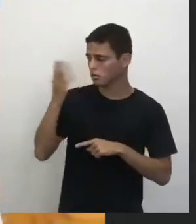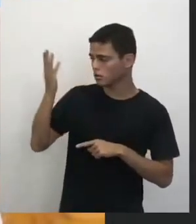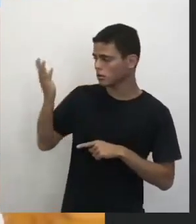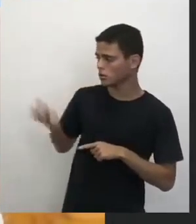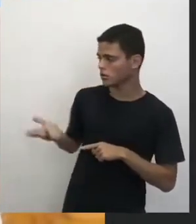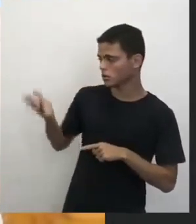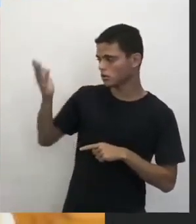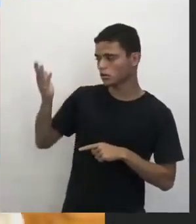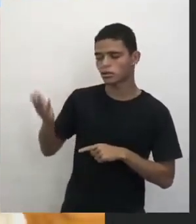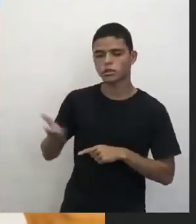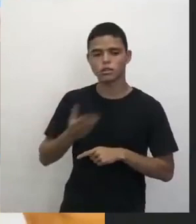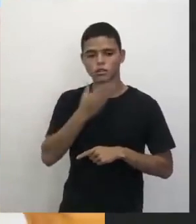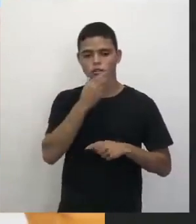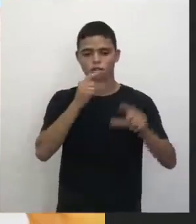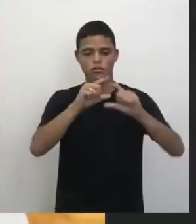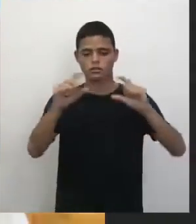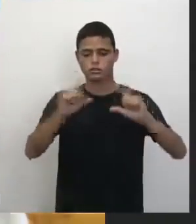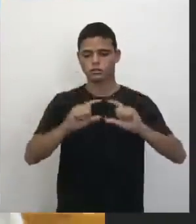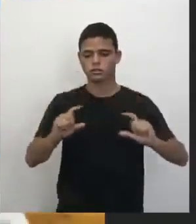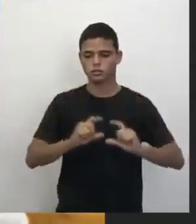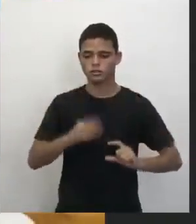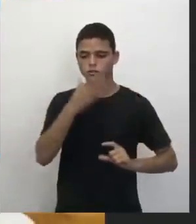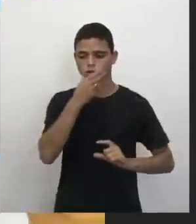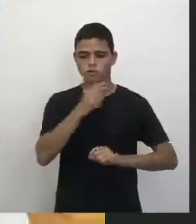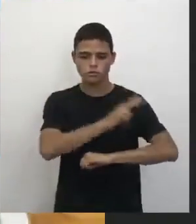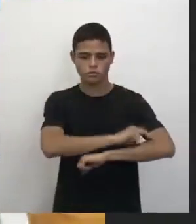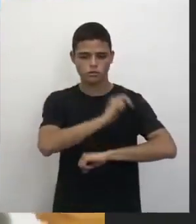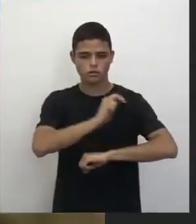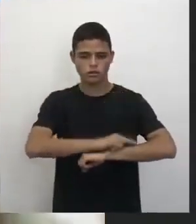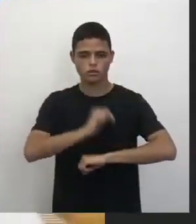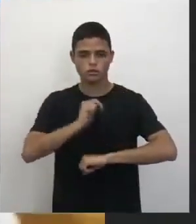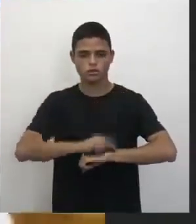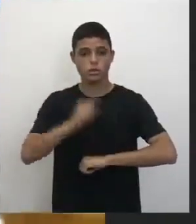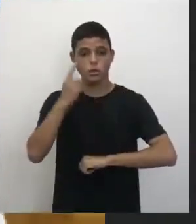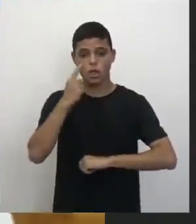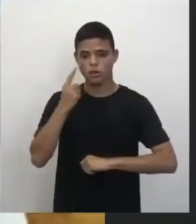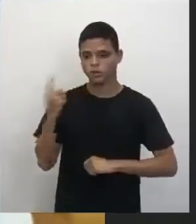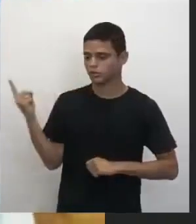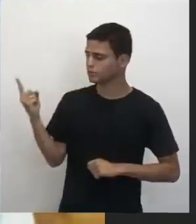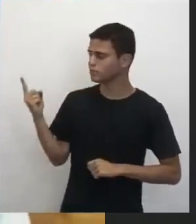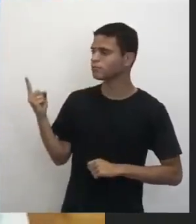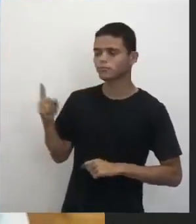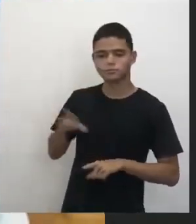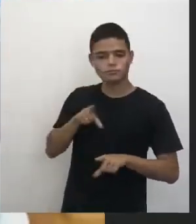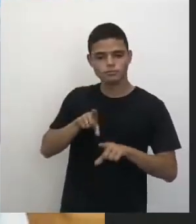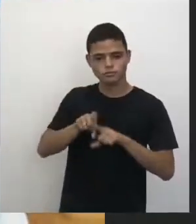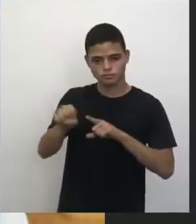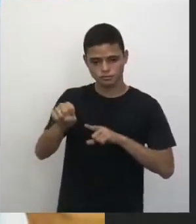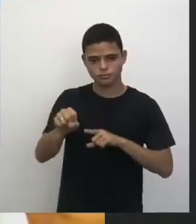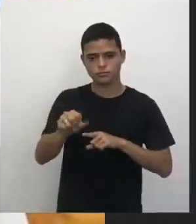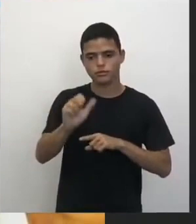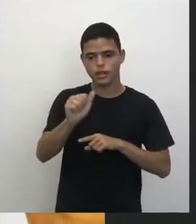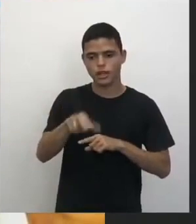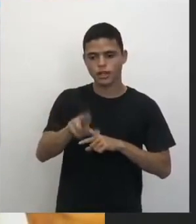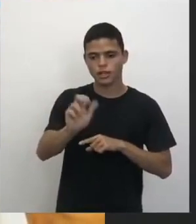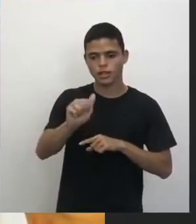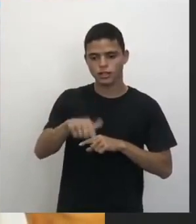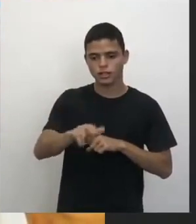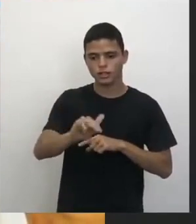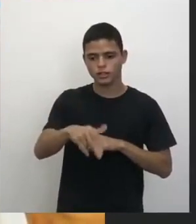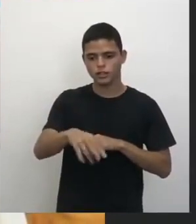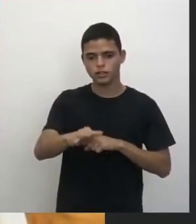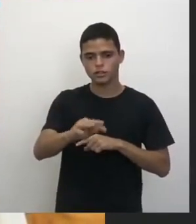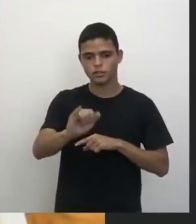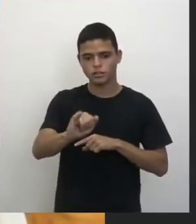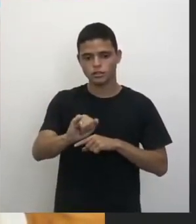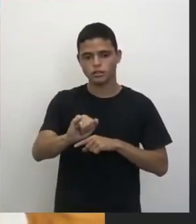né? O que foi esse troféu aqui, né? O HQ Mix, o interessante dele é que cada troféu representa um personagem,